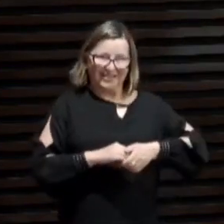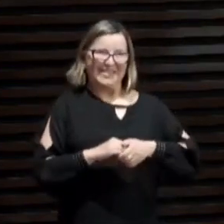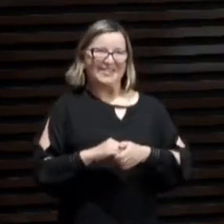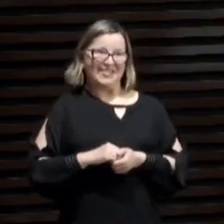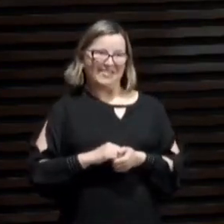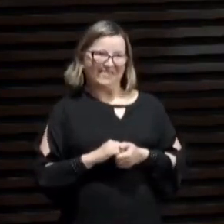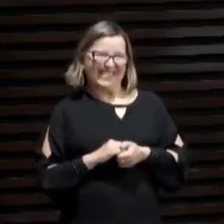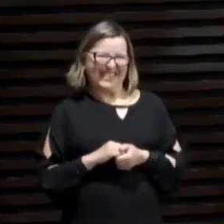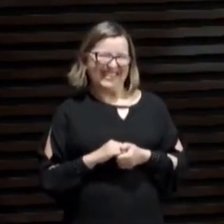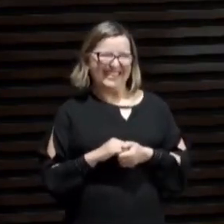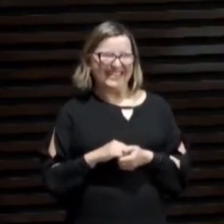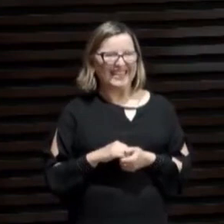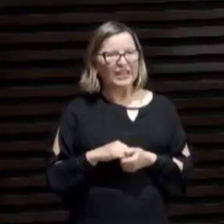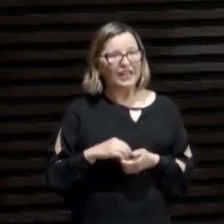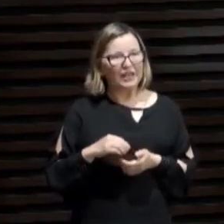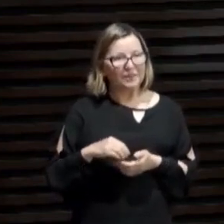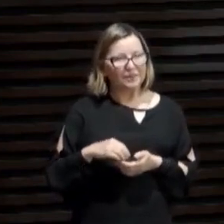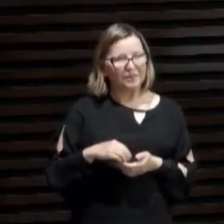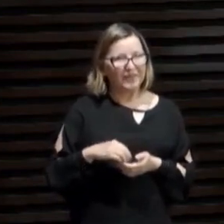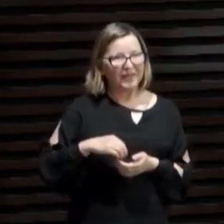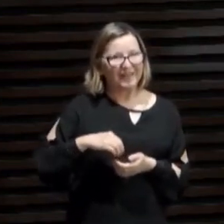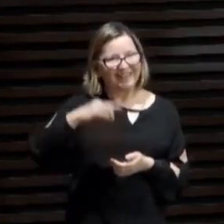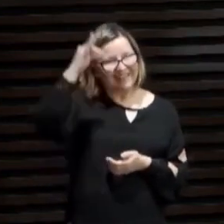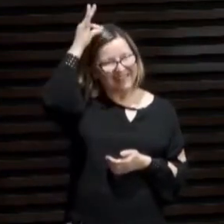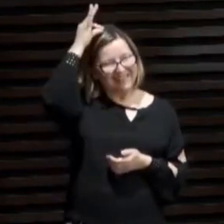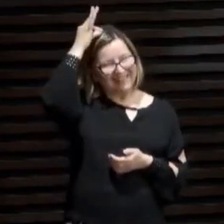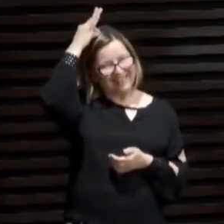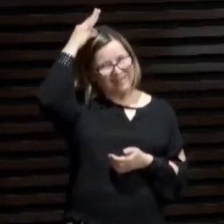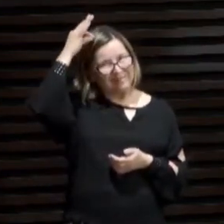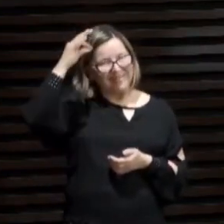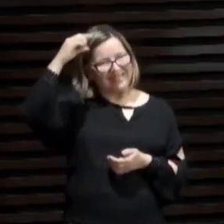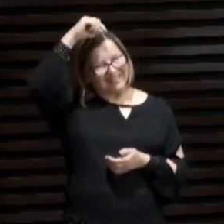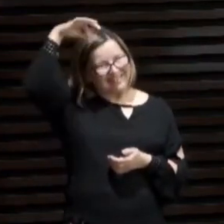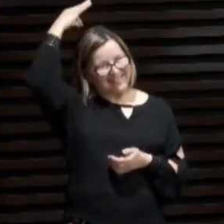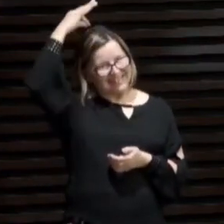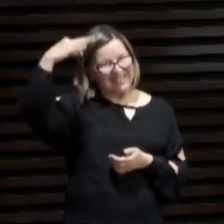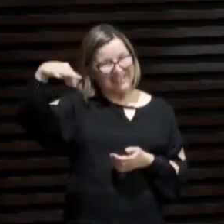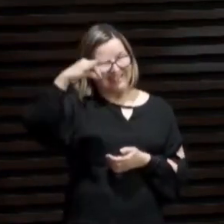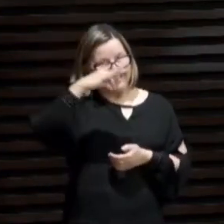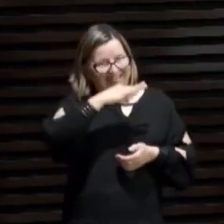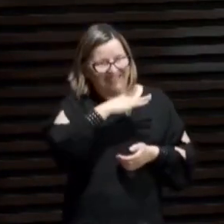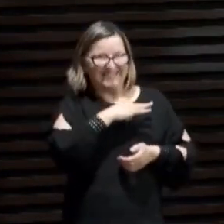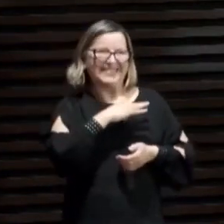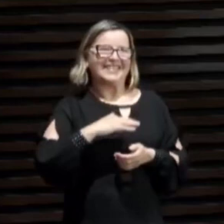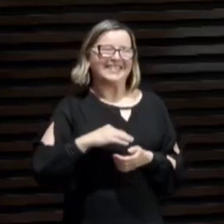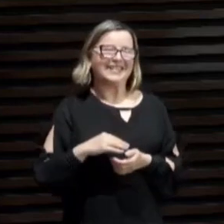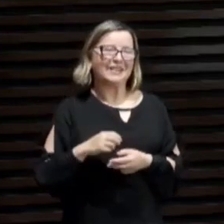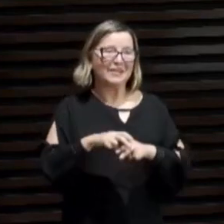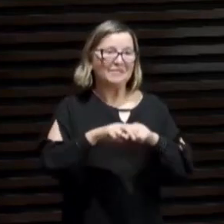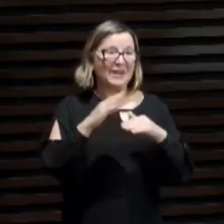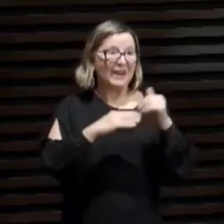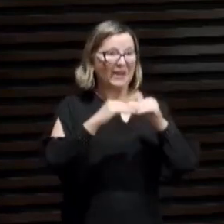ter? Crendo na obra que foi feita. Só isso? Tudo isso. A Bíblia diz